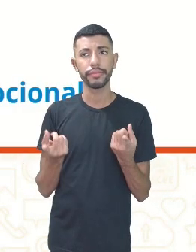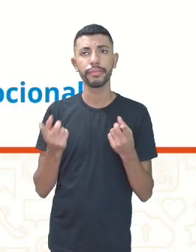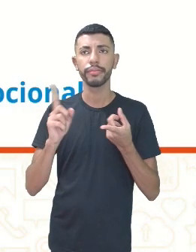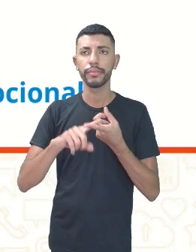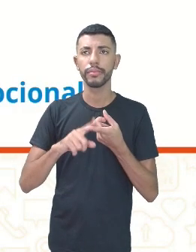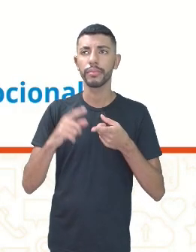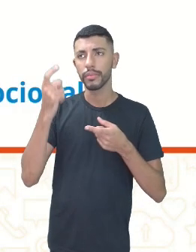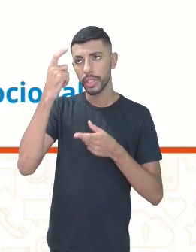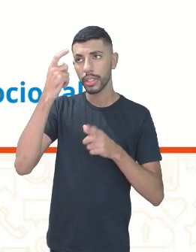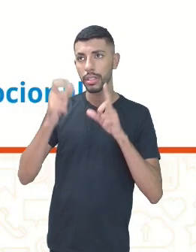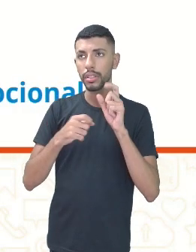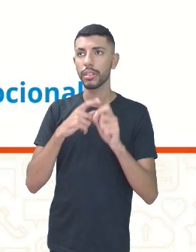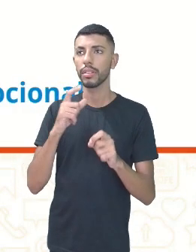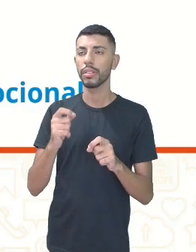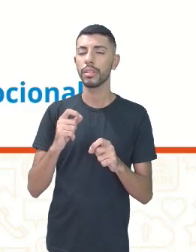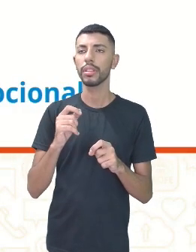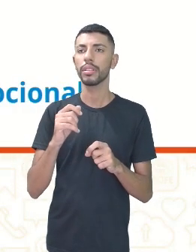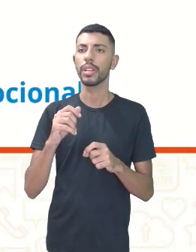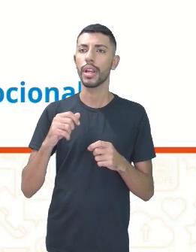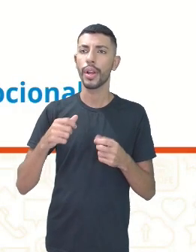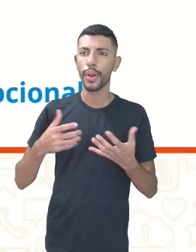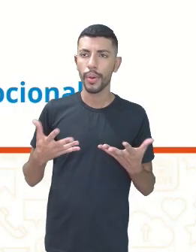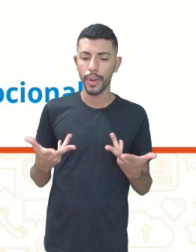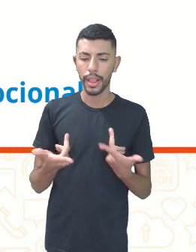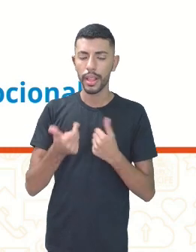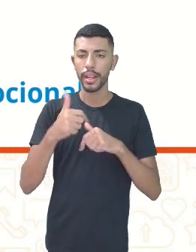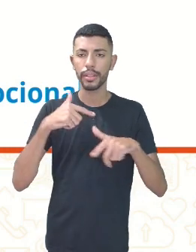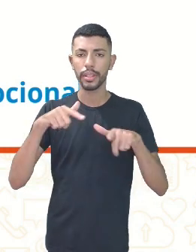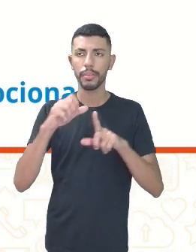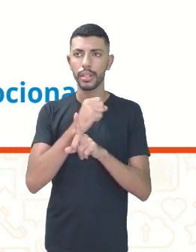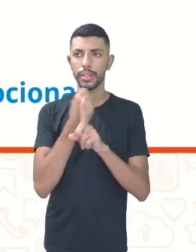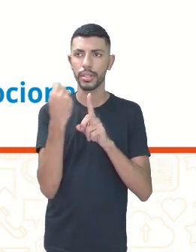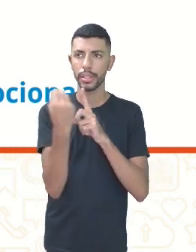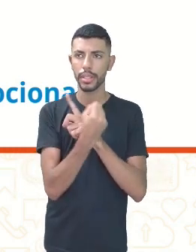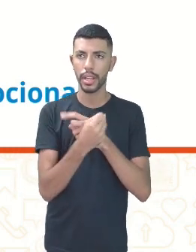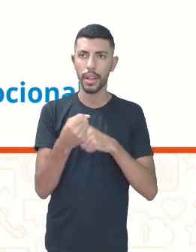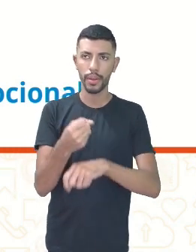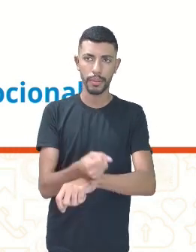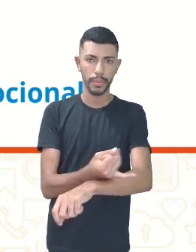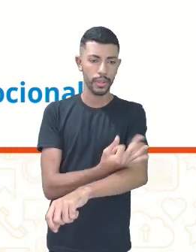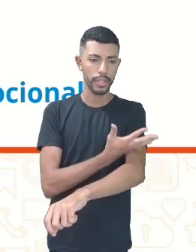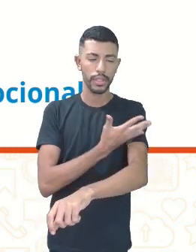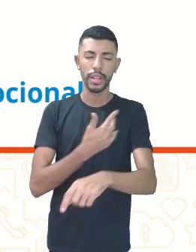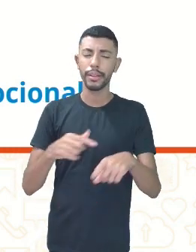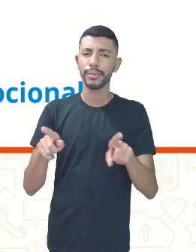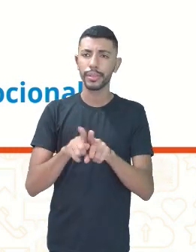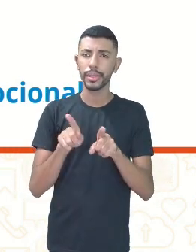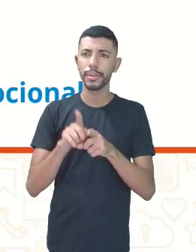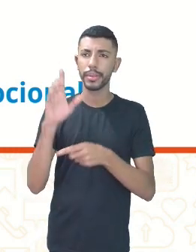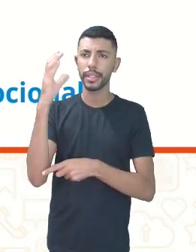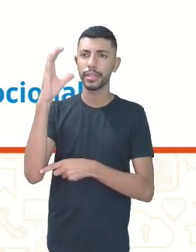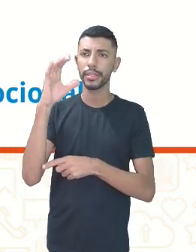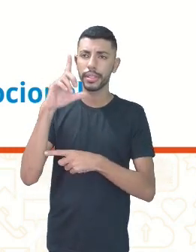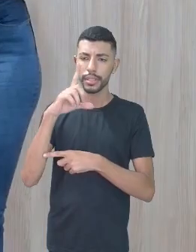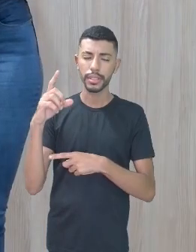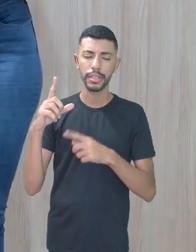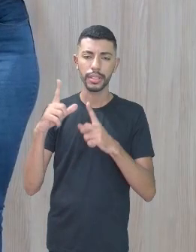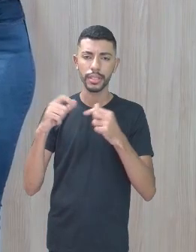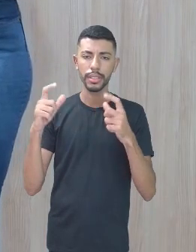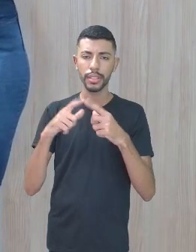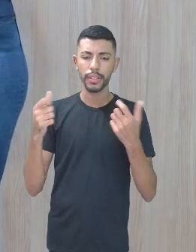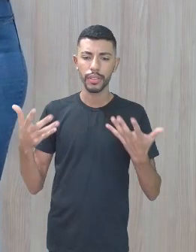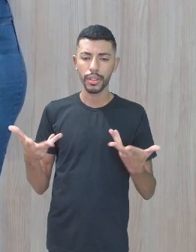trabalho social, nas questões emocionais e na qualidade do trabalho científico. Quando a gente fala desse item, é